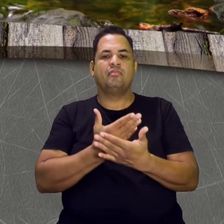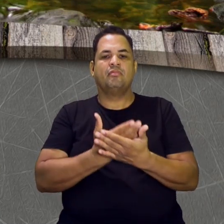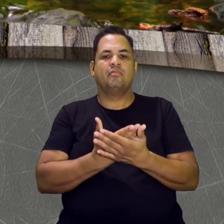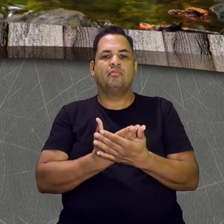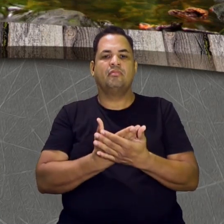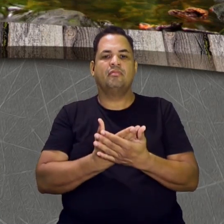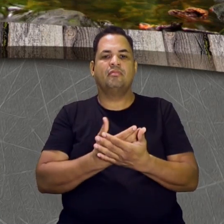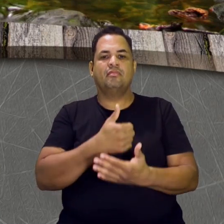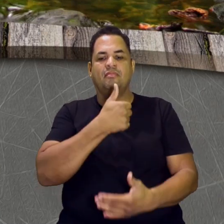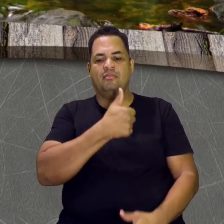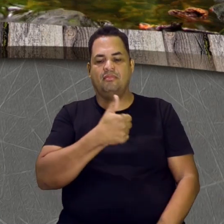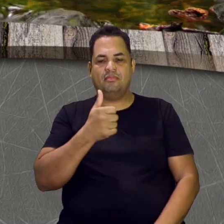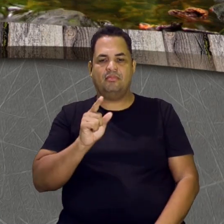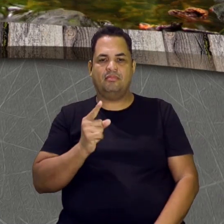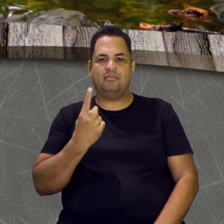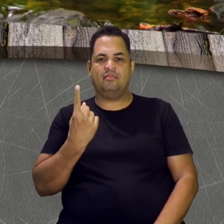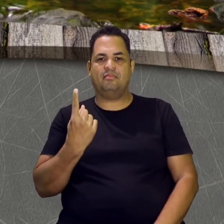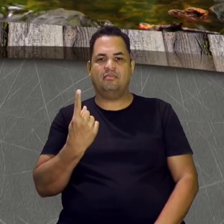aula